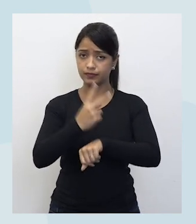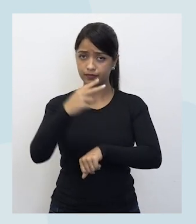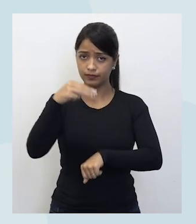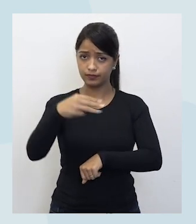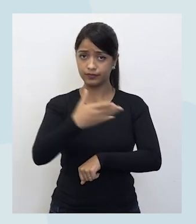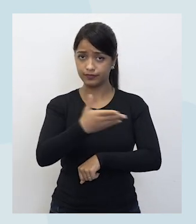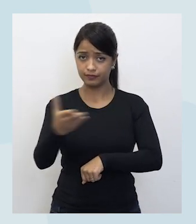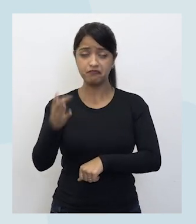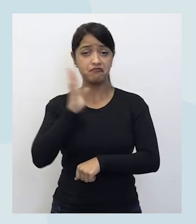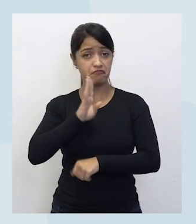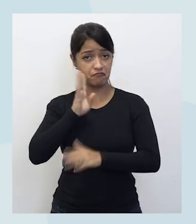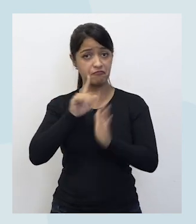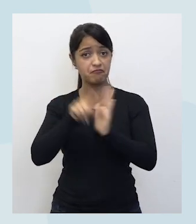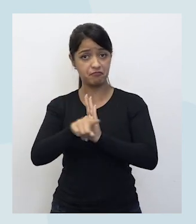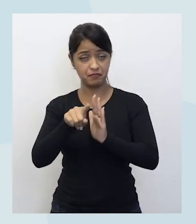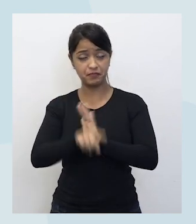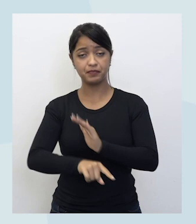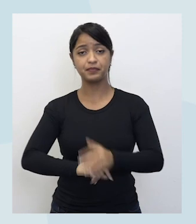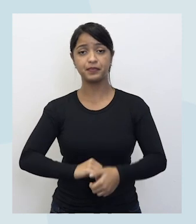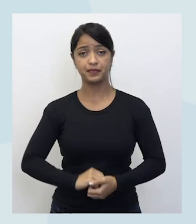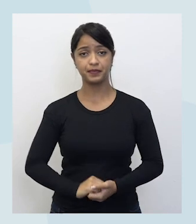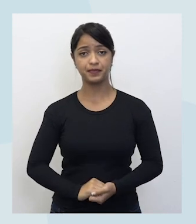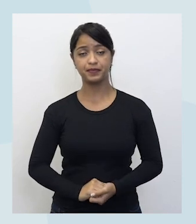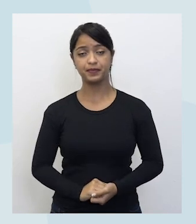Muito bacana essas questões.